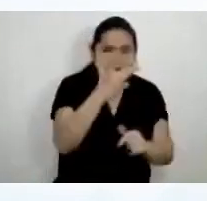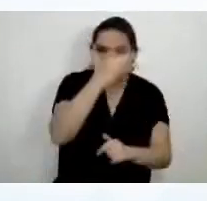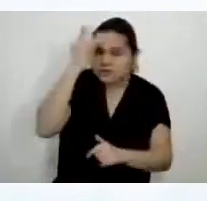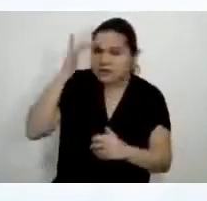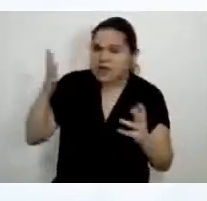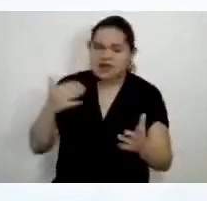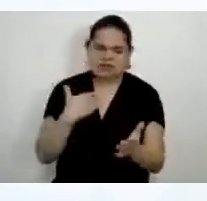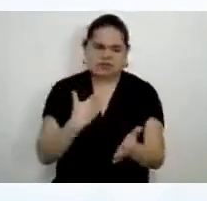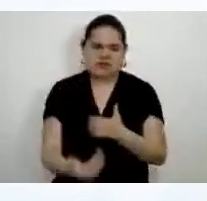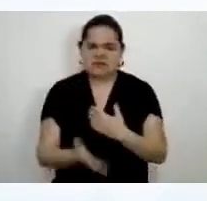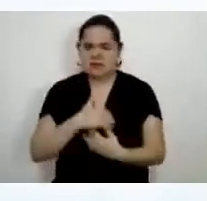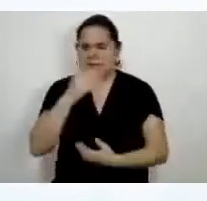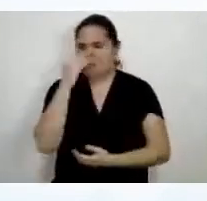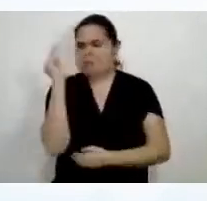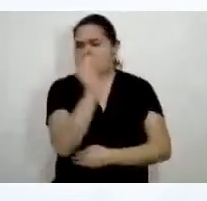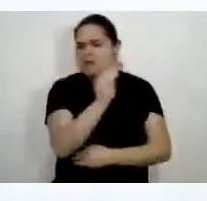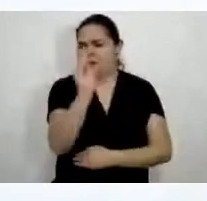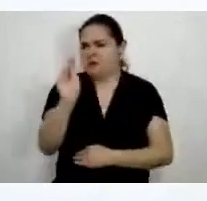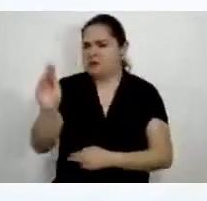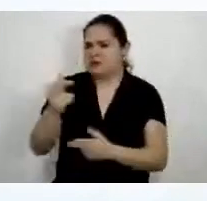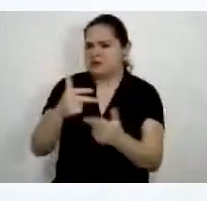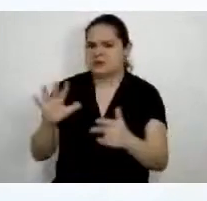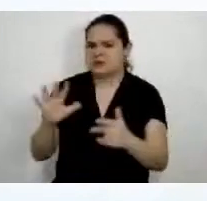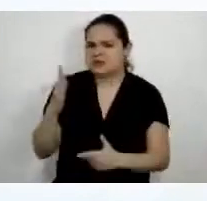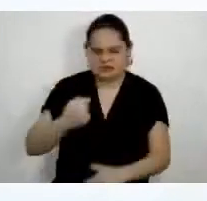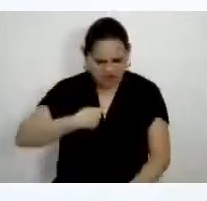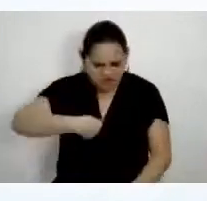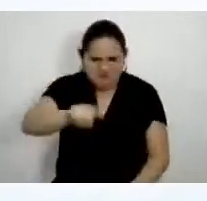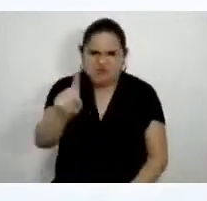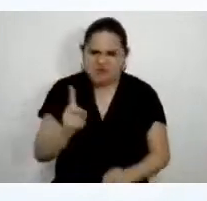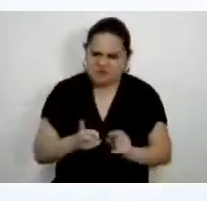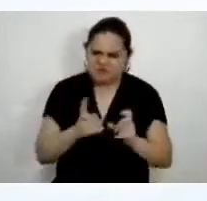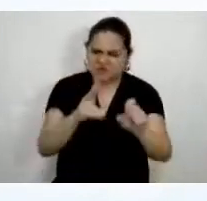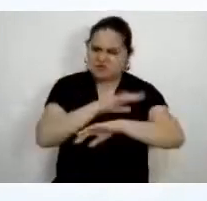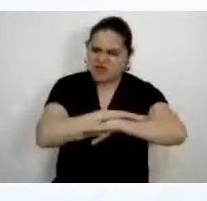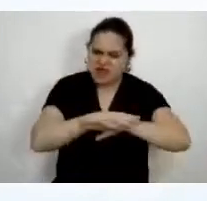acontecendo, eu vou, o vírus já foi embora, ele já acabou, eu vou